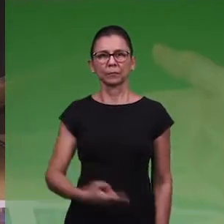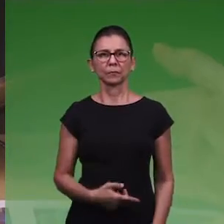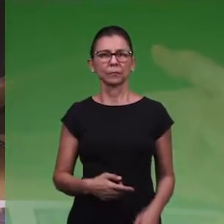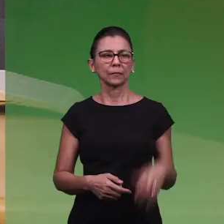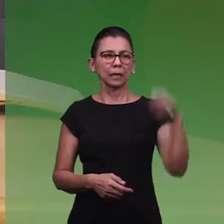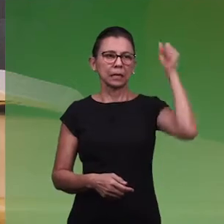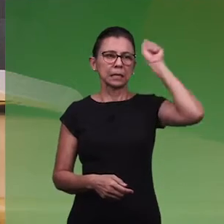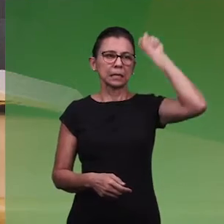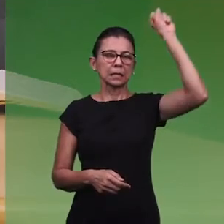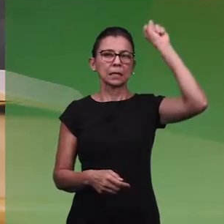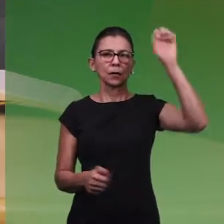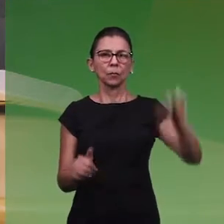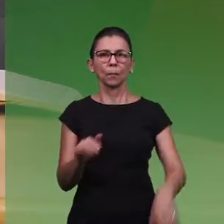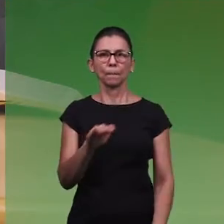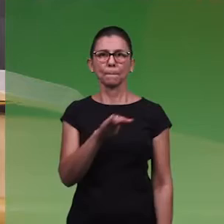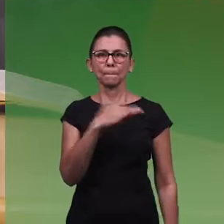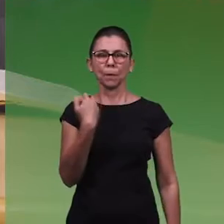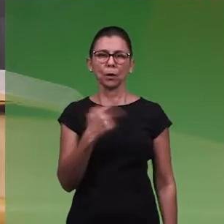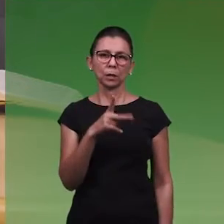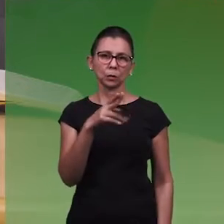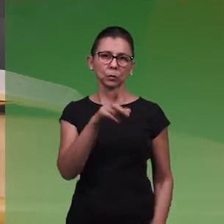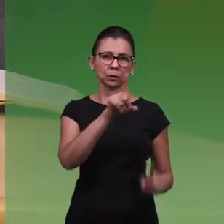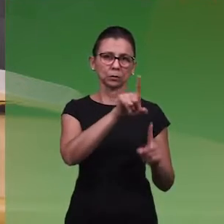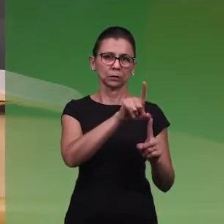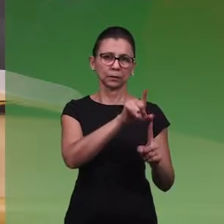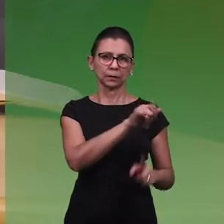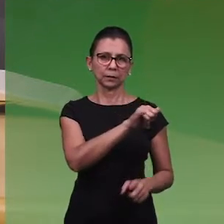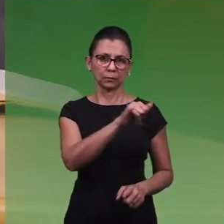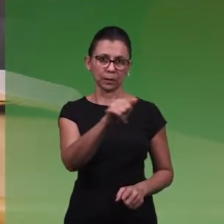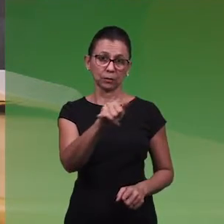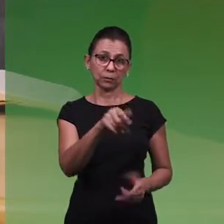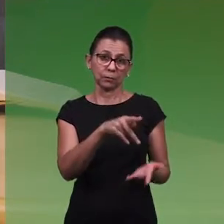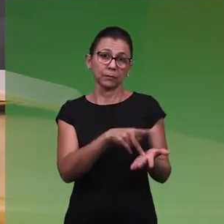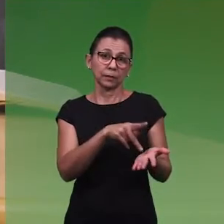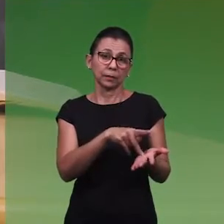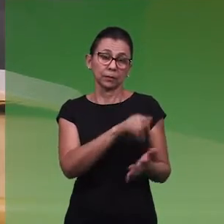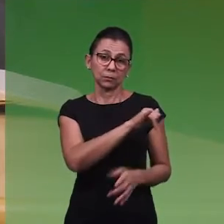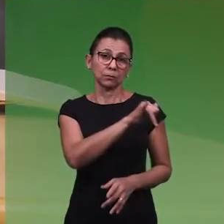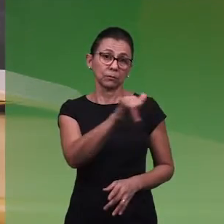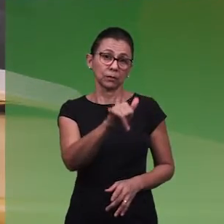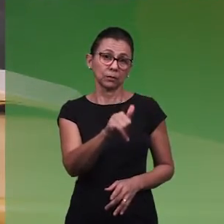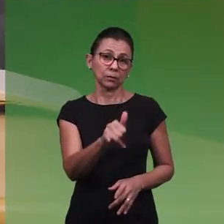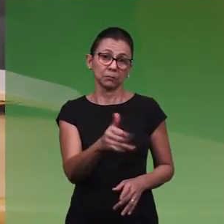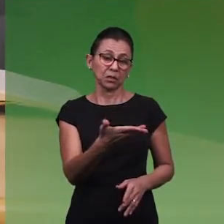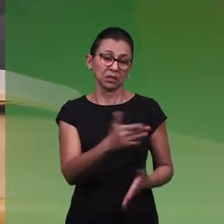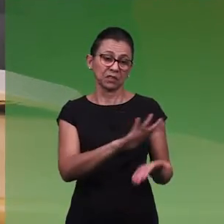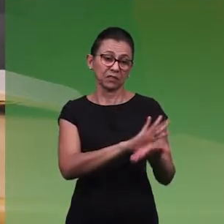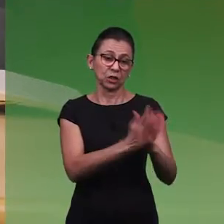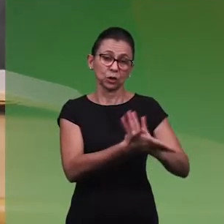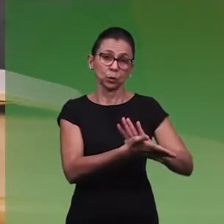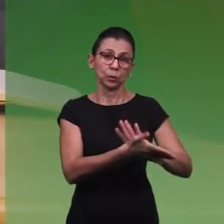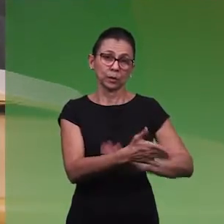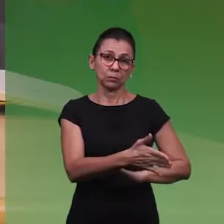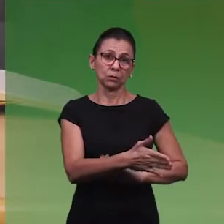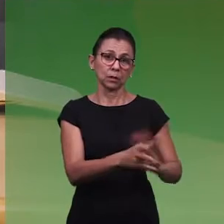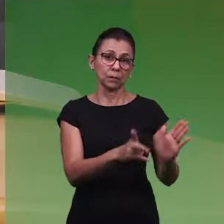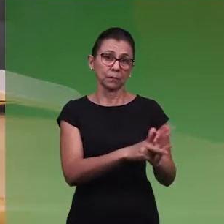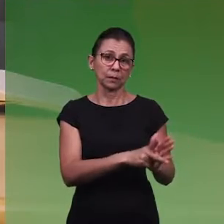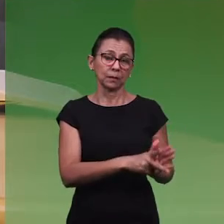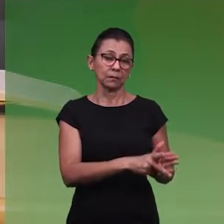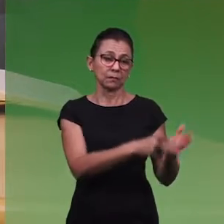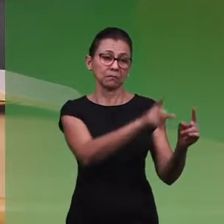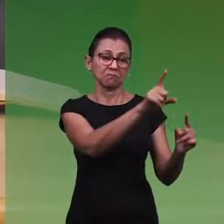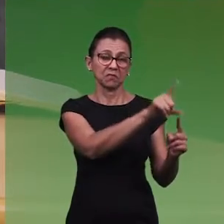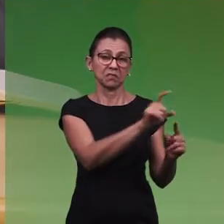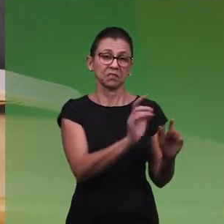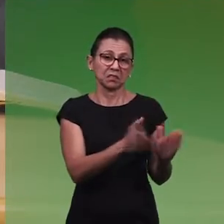morre, conforme o adversário falou, não é? Falou a verdade, porque já estava liquidado, já estava nas mãos dele,